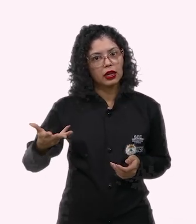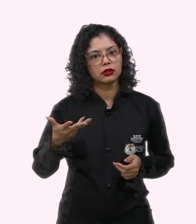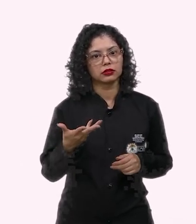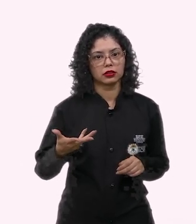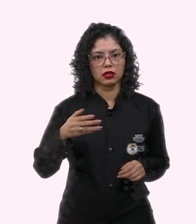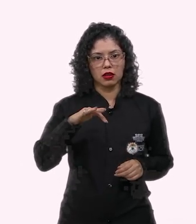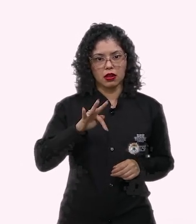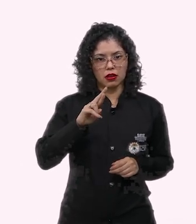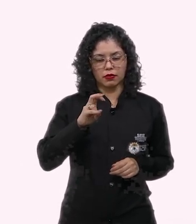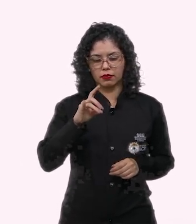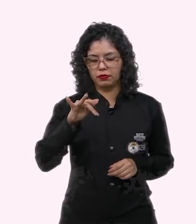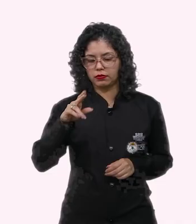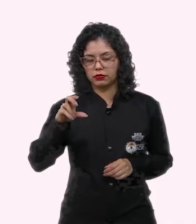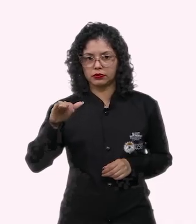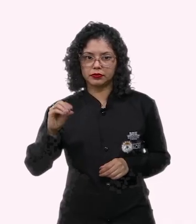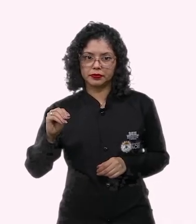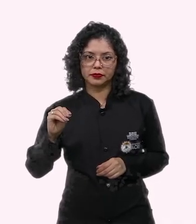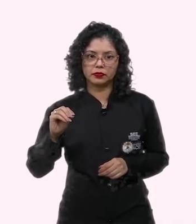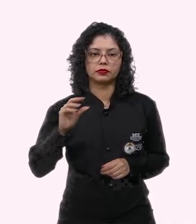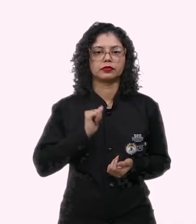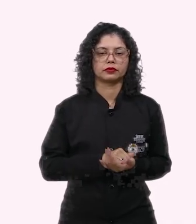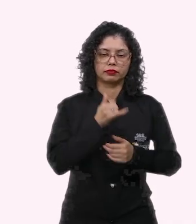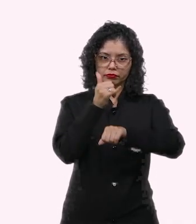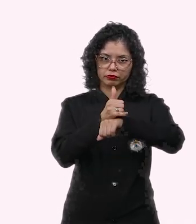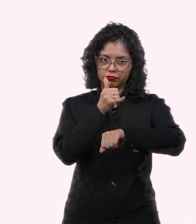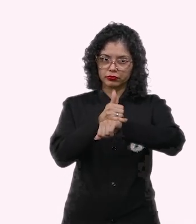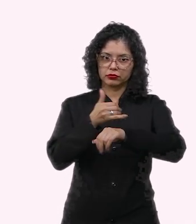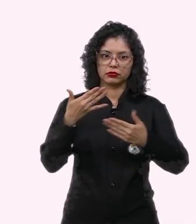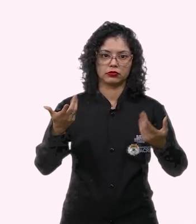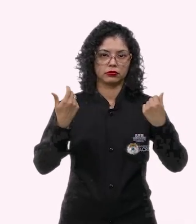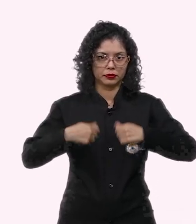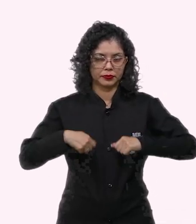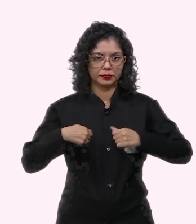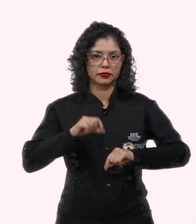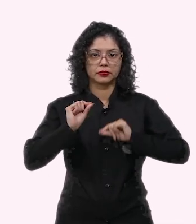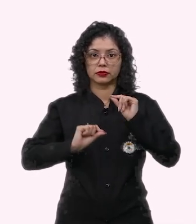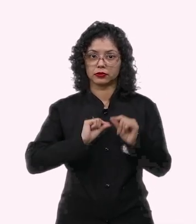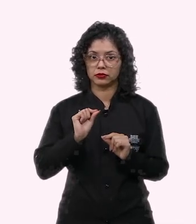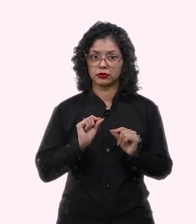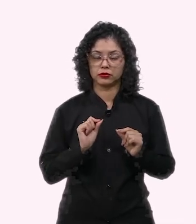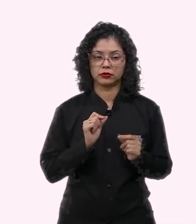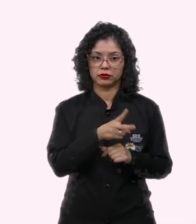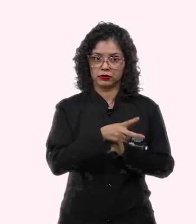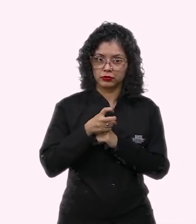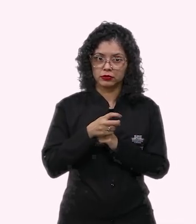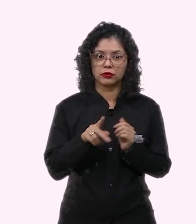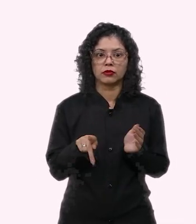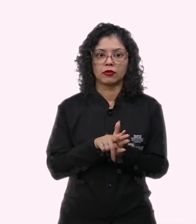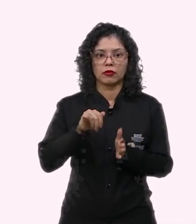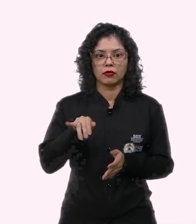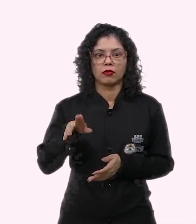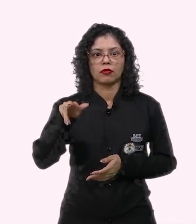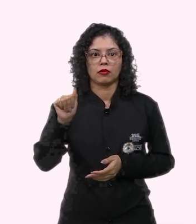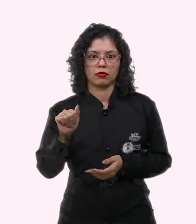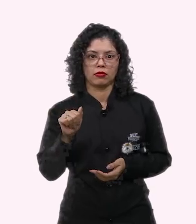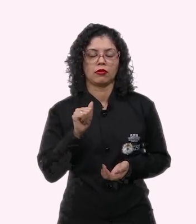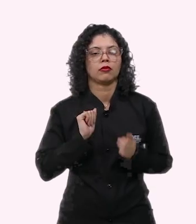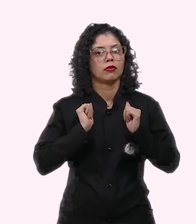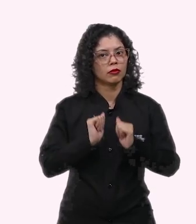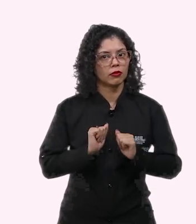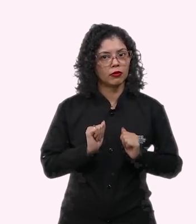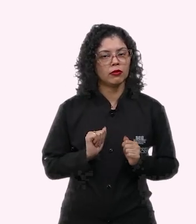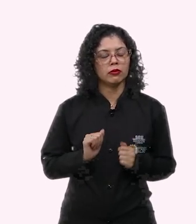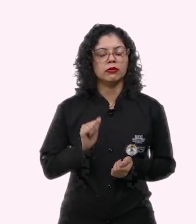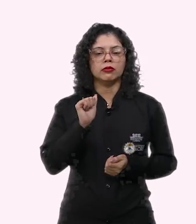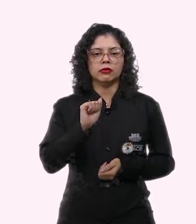ferro magnético. Isso mesmo, gente. Essa panela, ela precisa ser o quê? Ser atraída ali por ímãs. Então, ela pode ser feita